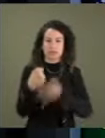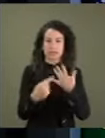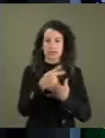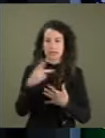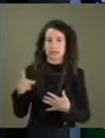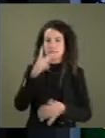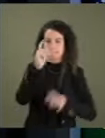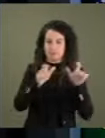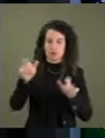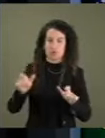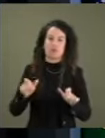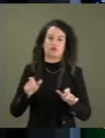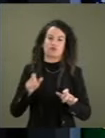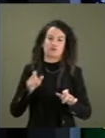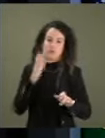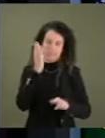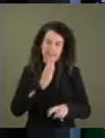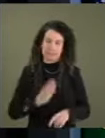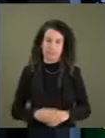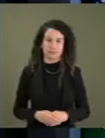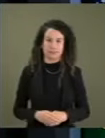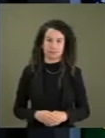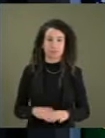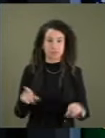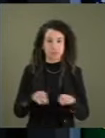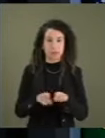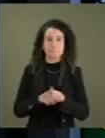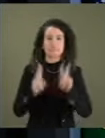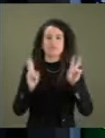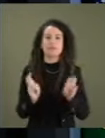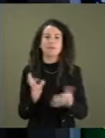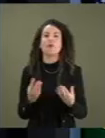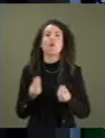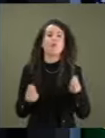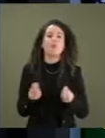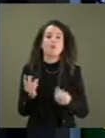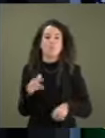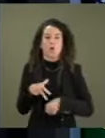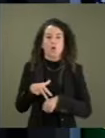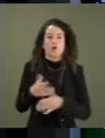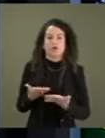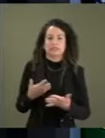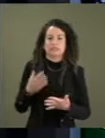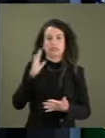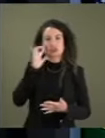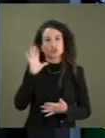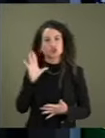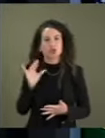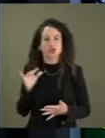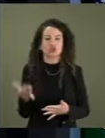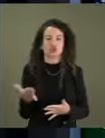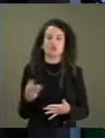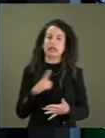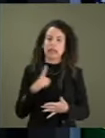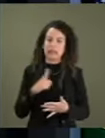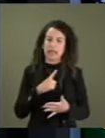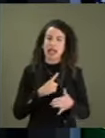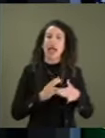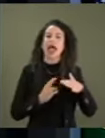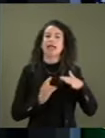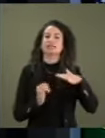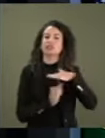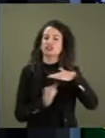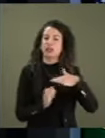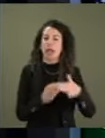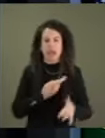brasileiros. Além dos posicionamentos científicos, temos ainda várias entidades religiosas